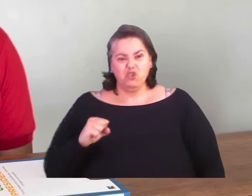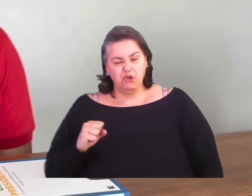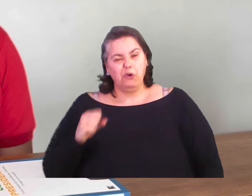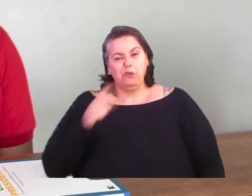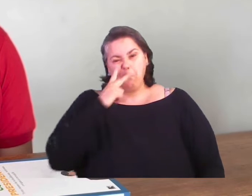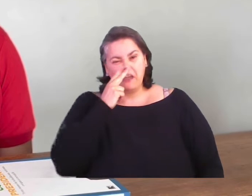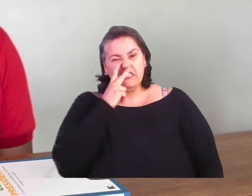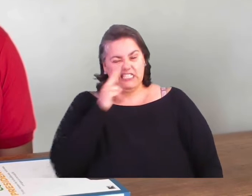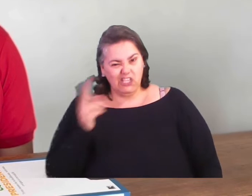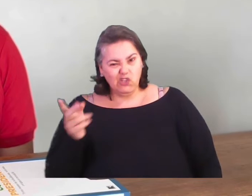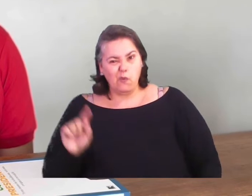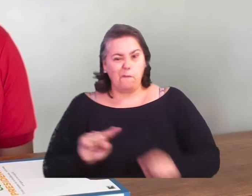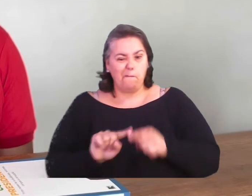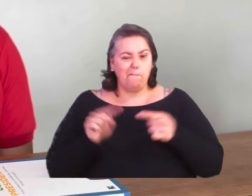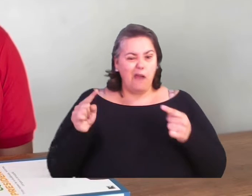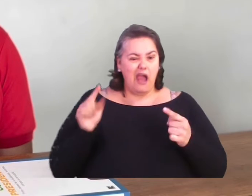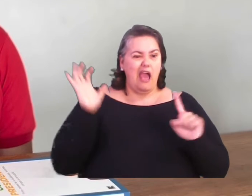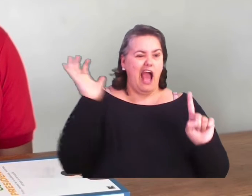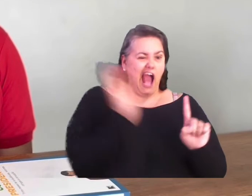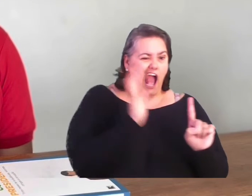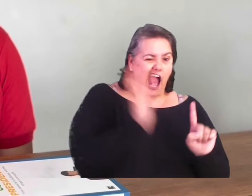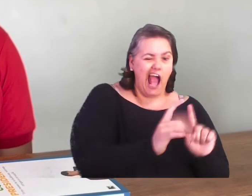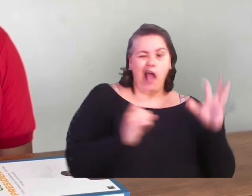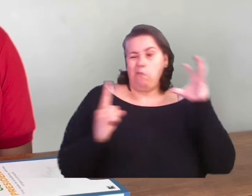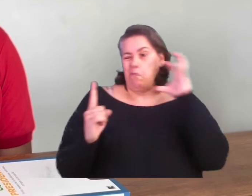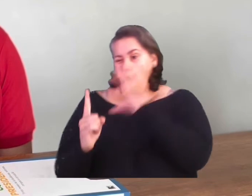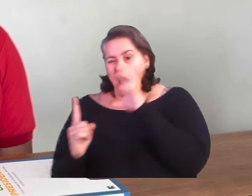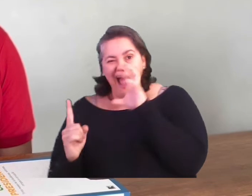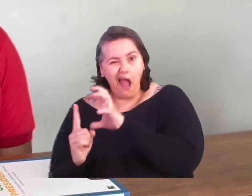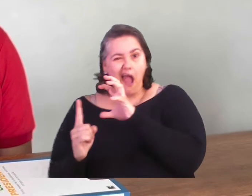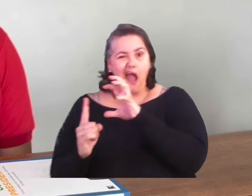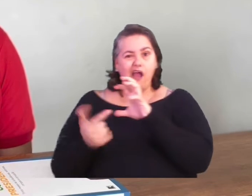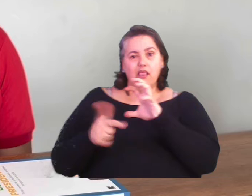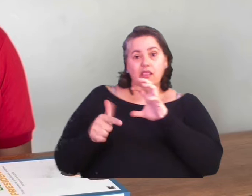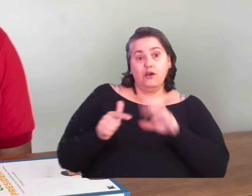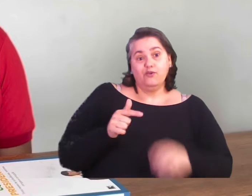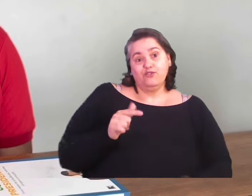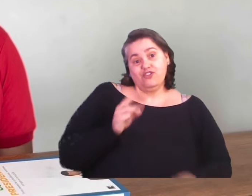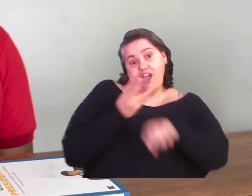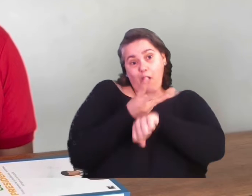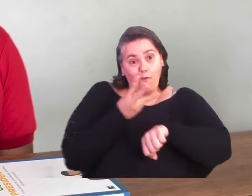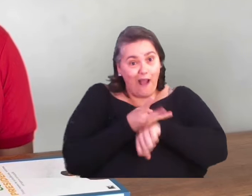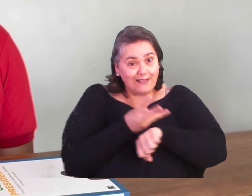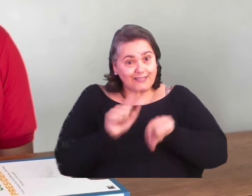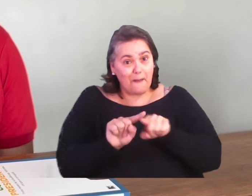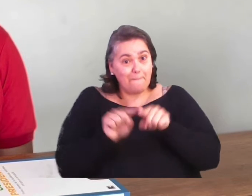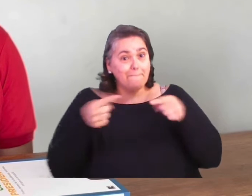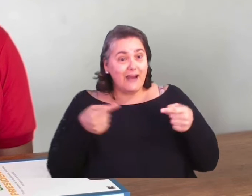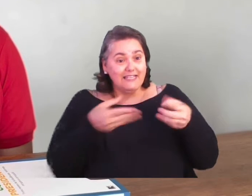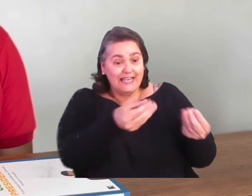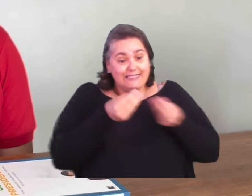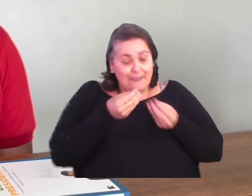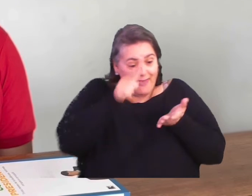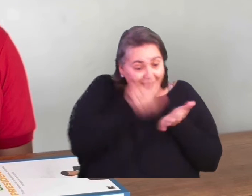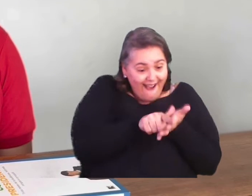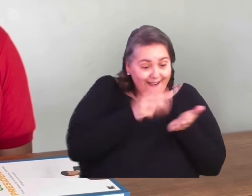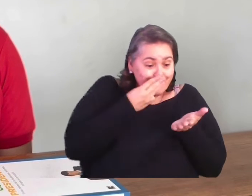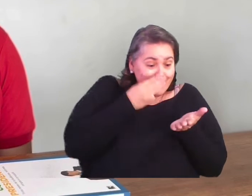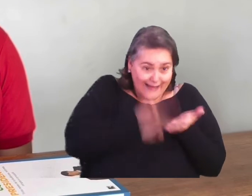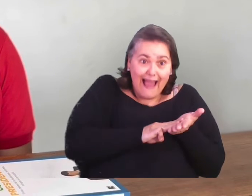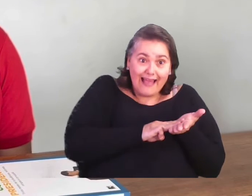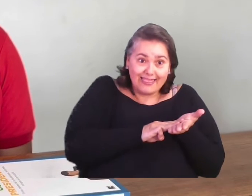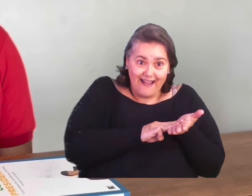proporções, mas acusações de parte a parte, não tinha WhatsApp, mas a gente recebia cartas